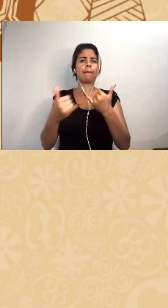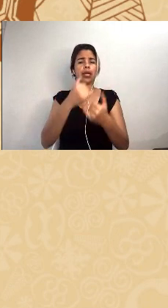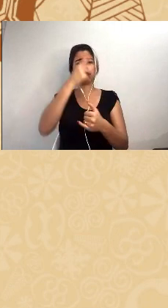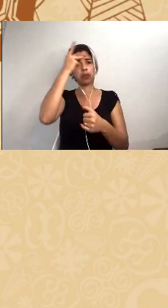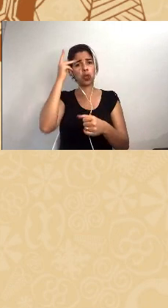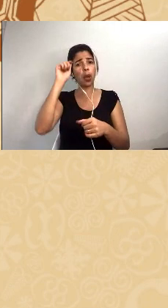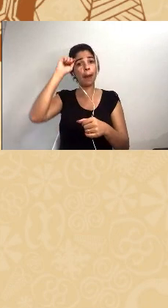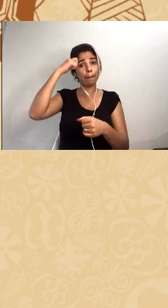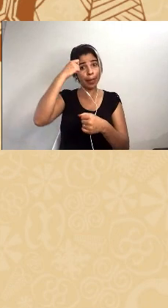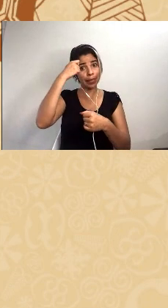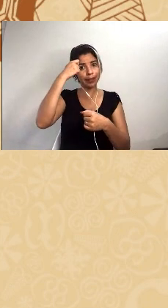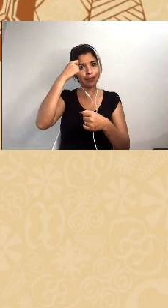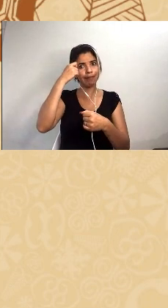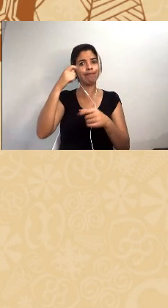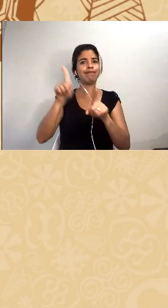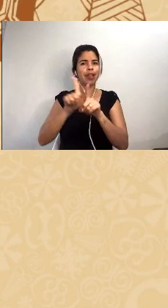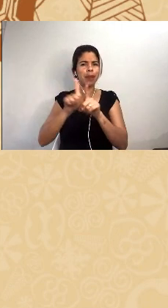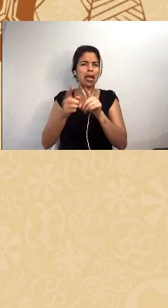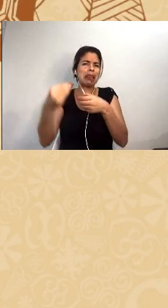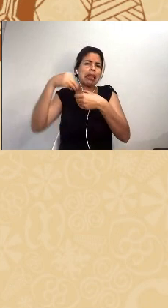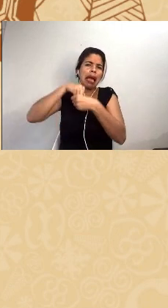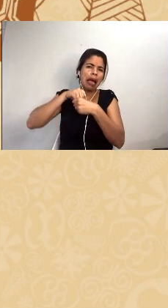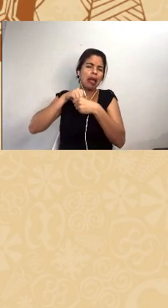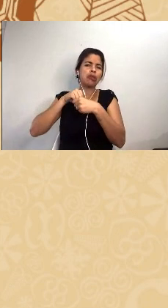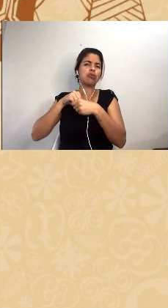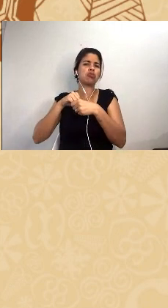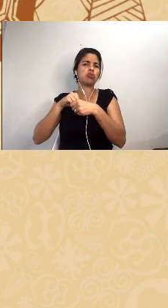estão dentro de determinadas instituições,